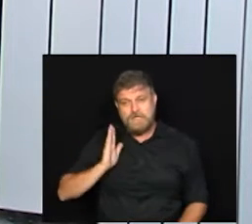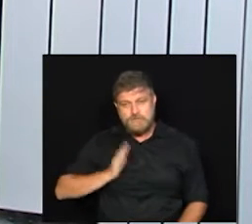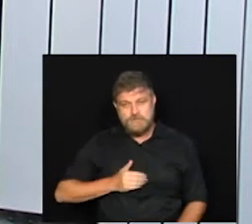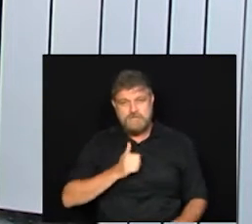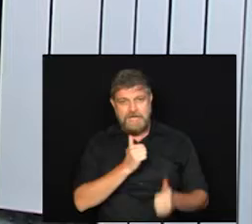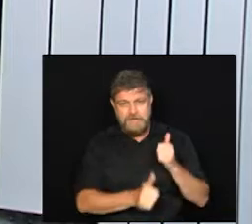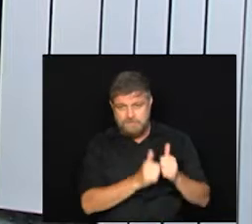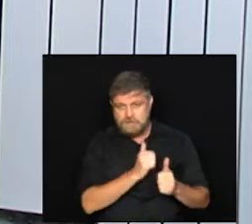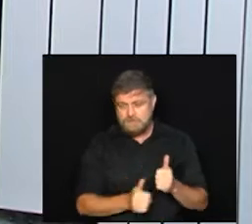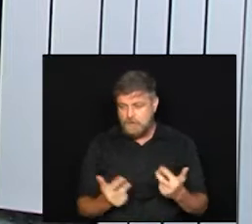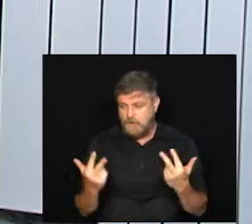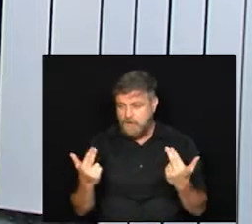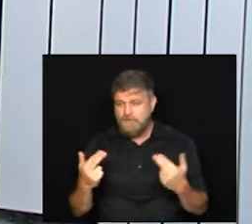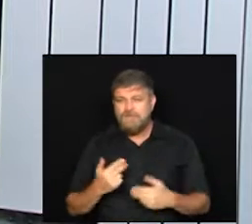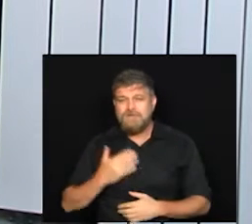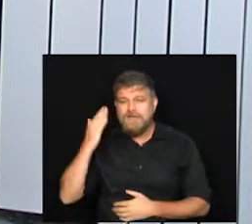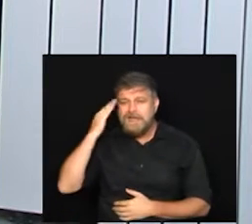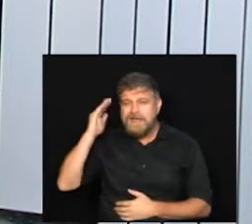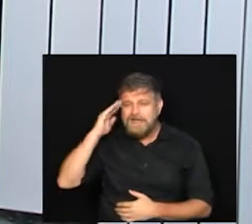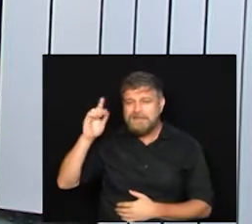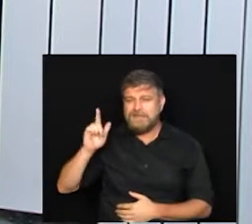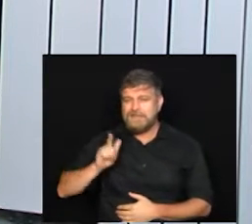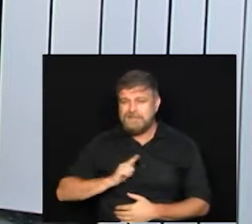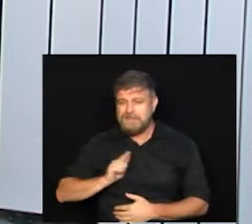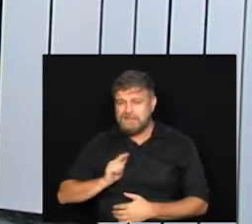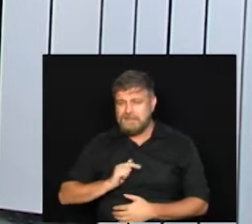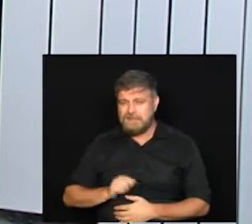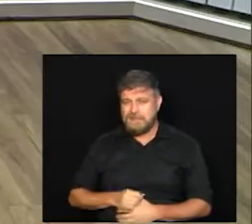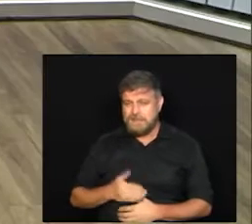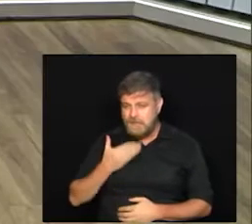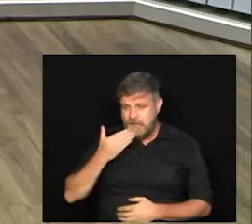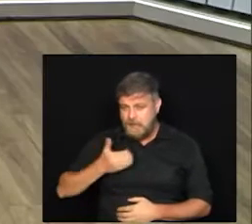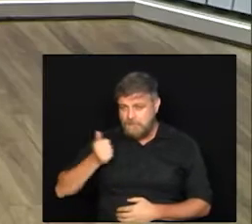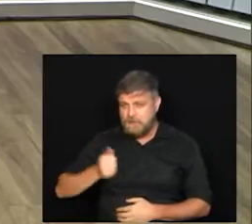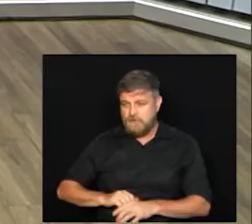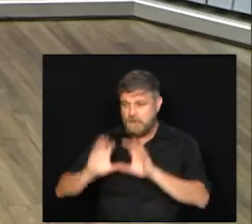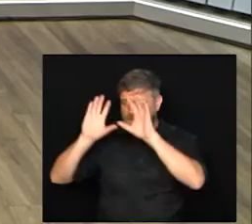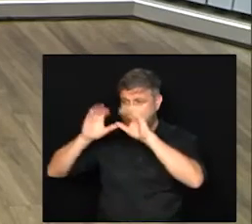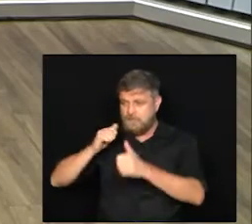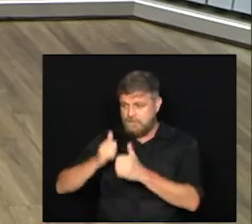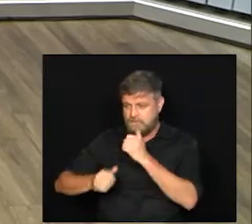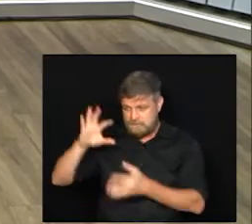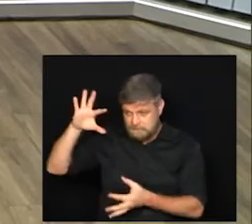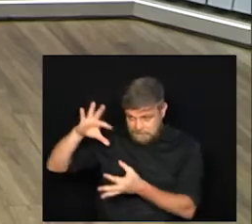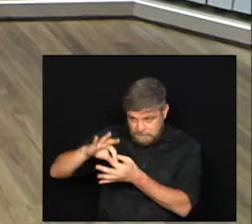assim como você. Você entende que isso traz uma vantagem para o futevôlei, Vinícius?